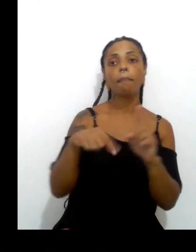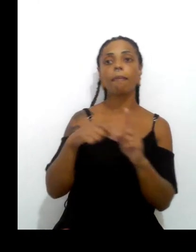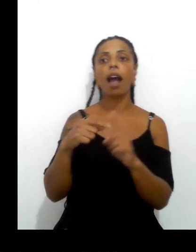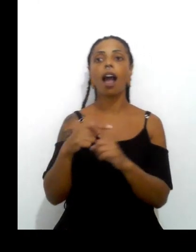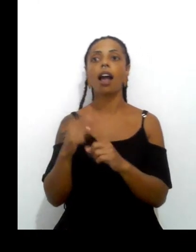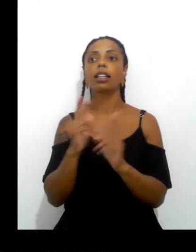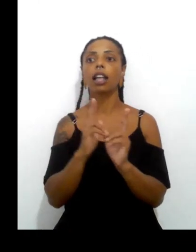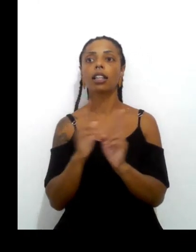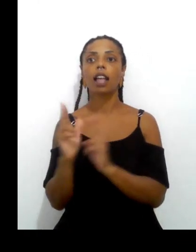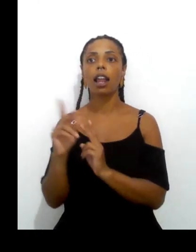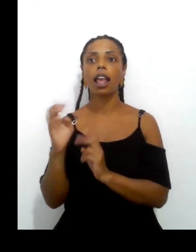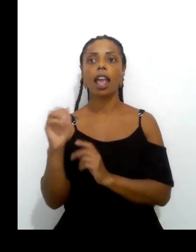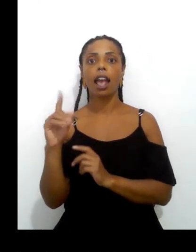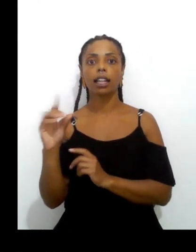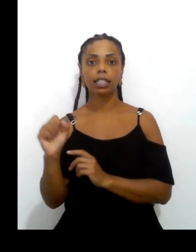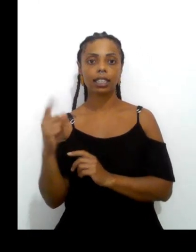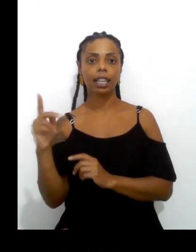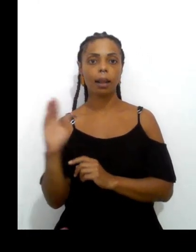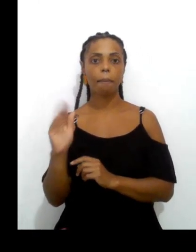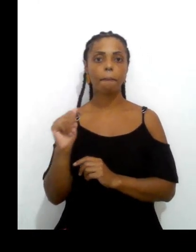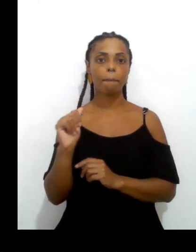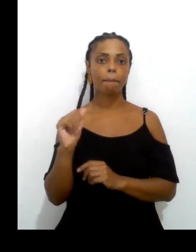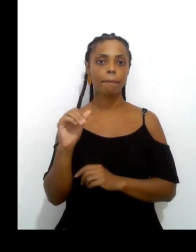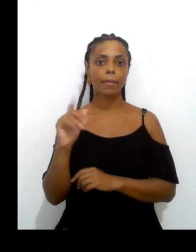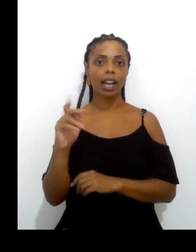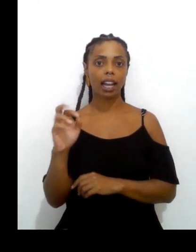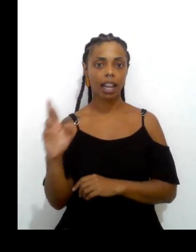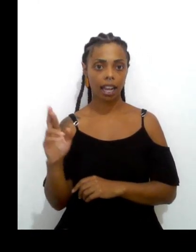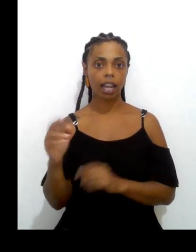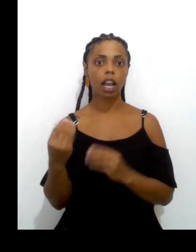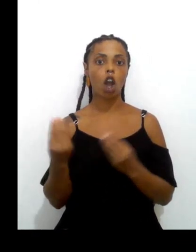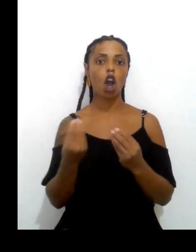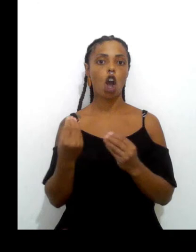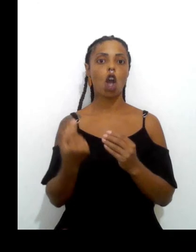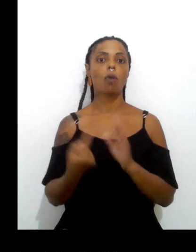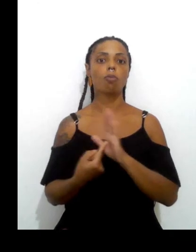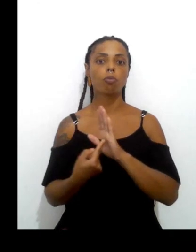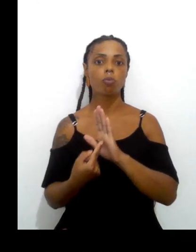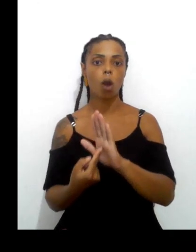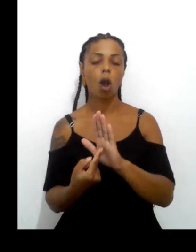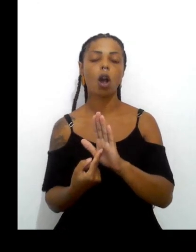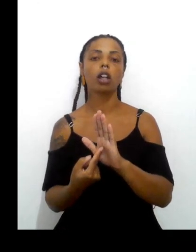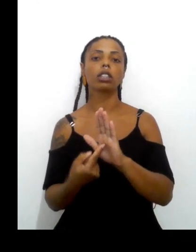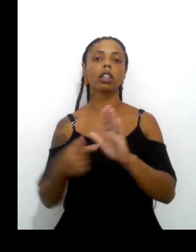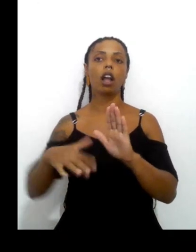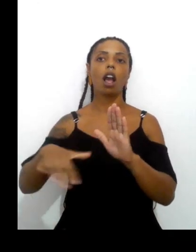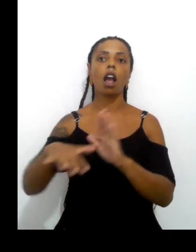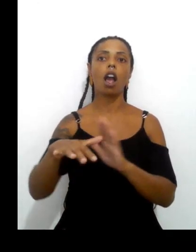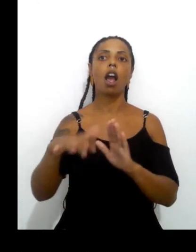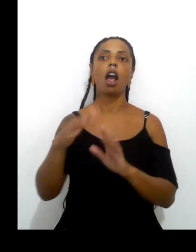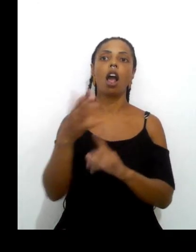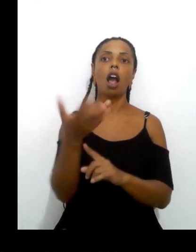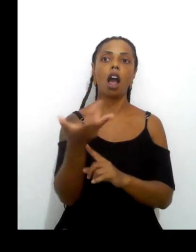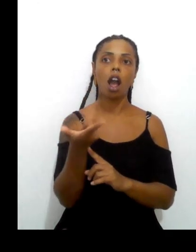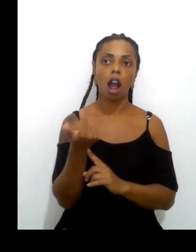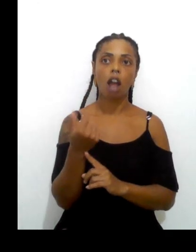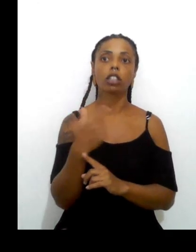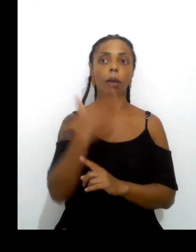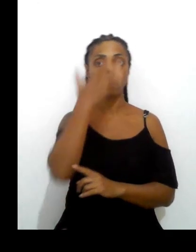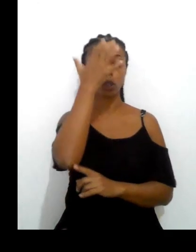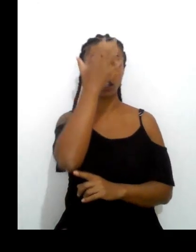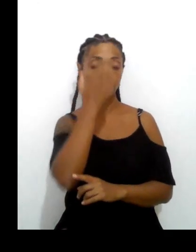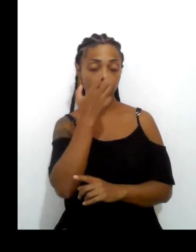se apresentar ao Mundo da Arte como uma pessoa séria um artista importante e ao mesmo tempo um homem rir